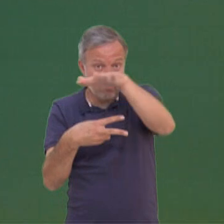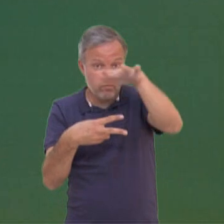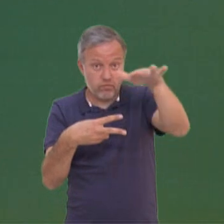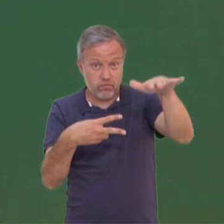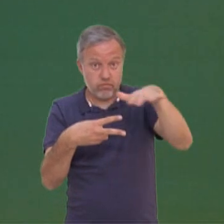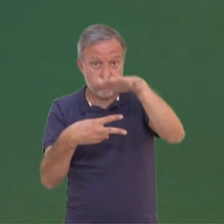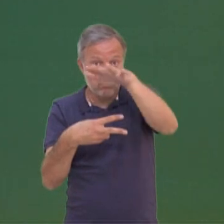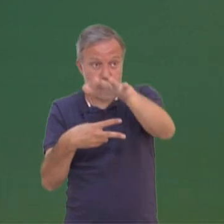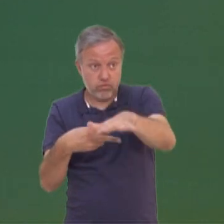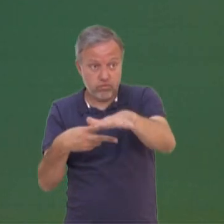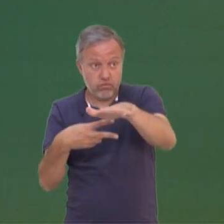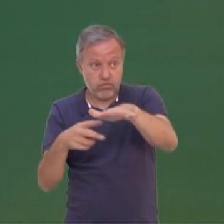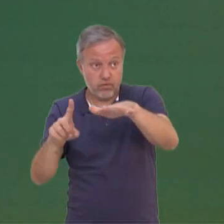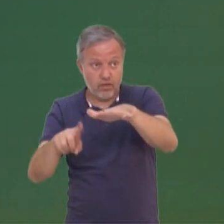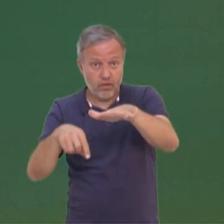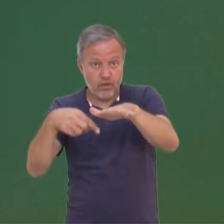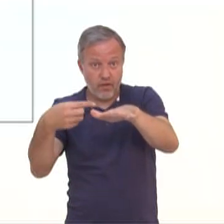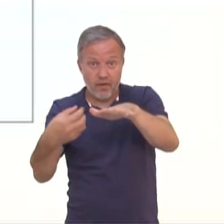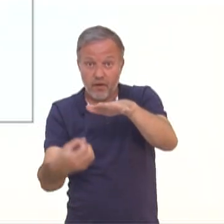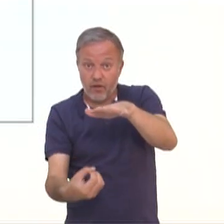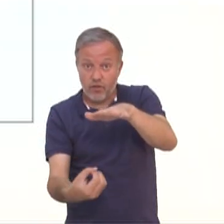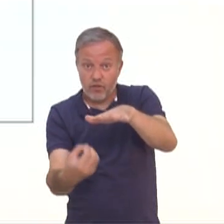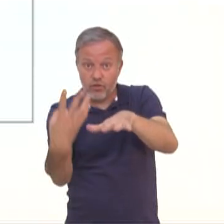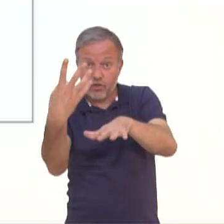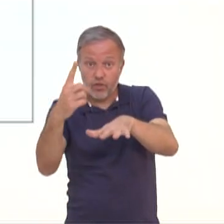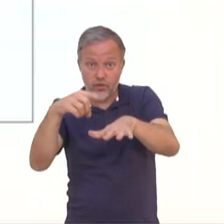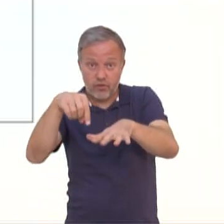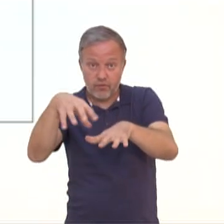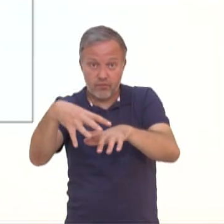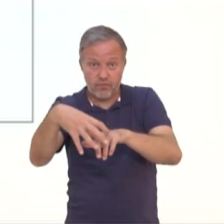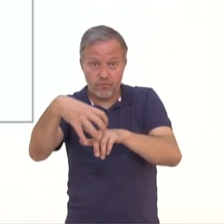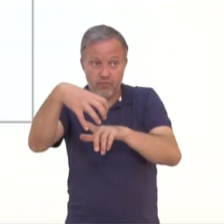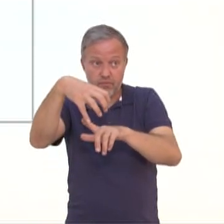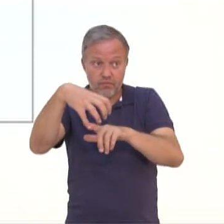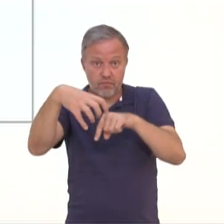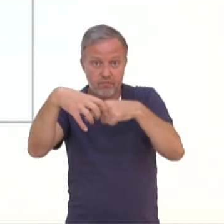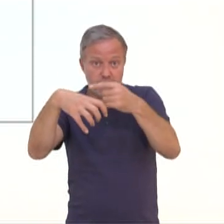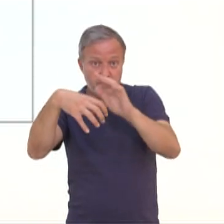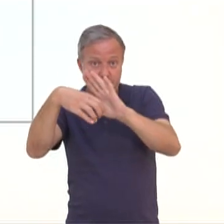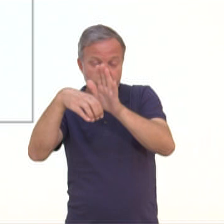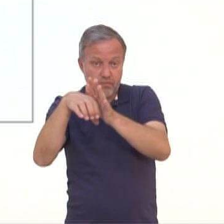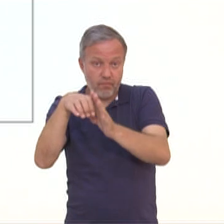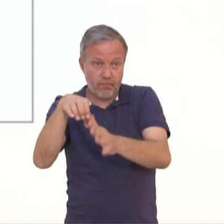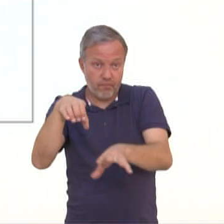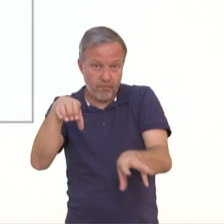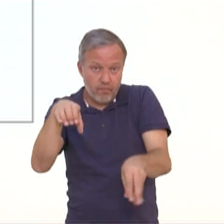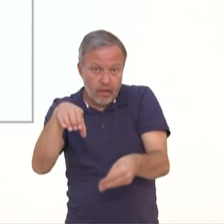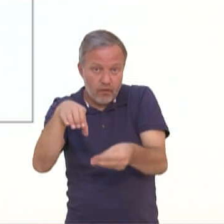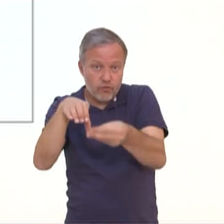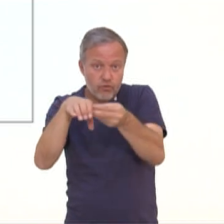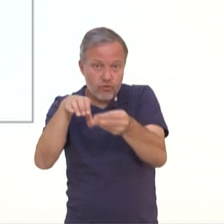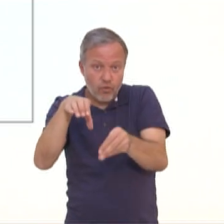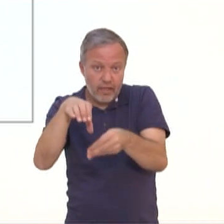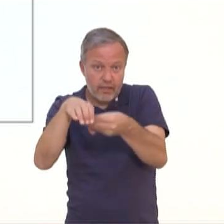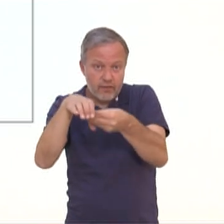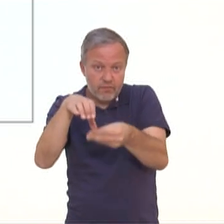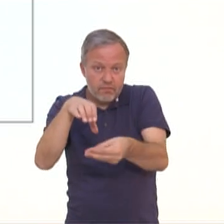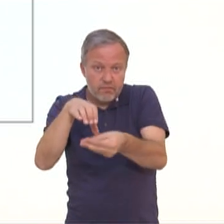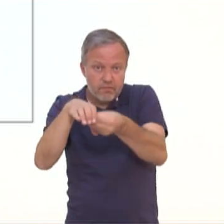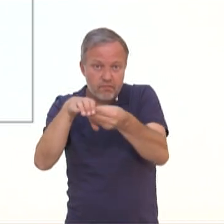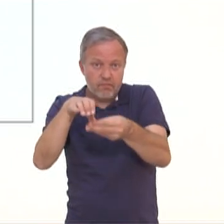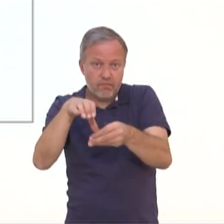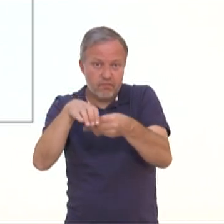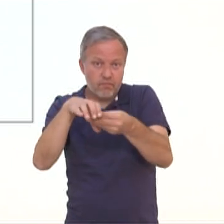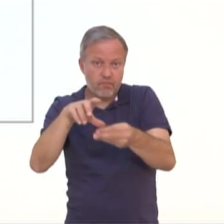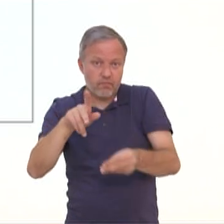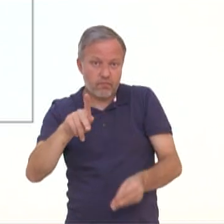zigomicetus e para o outro lado começou a haver uma parte do corpo abrigando esses esporos, o corpo de